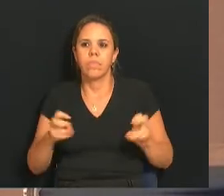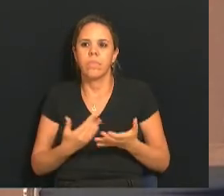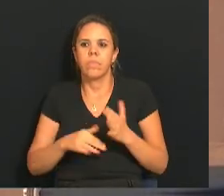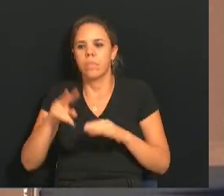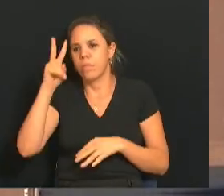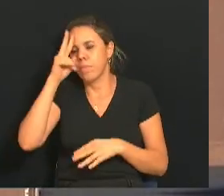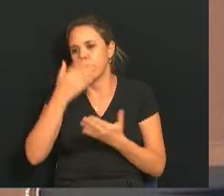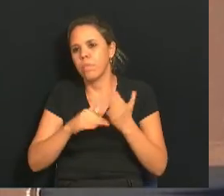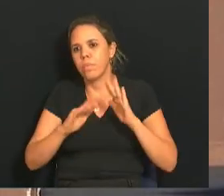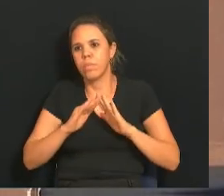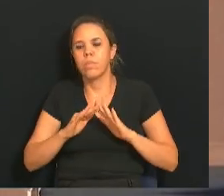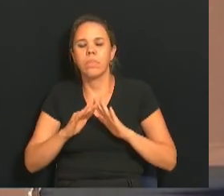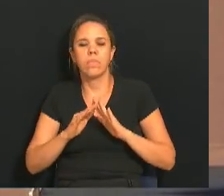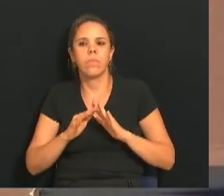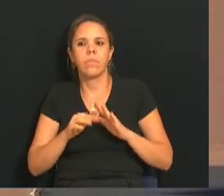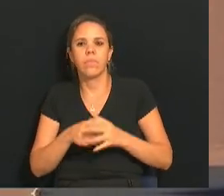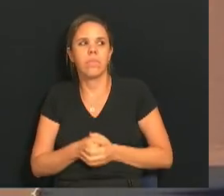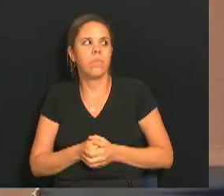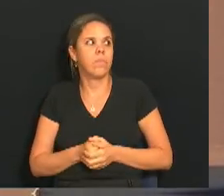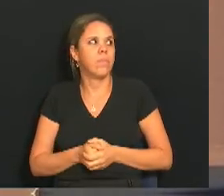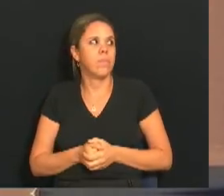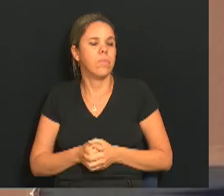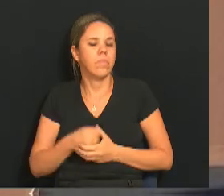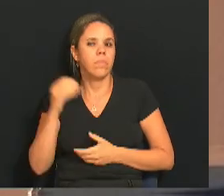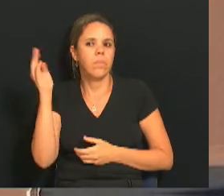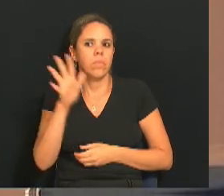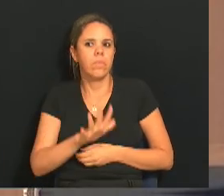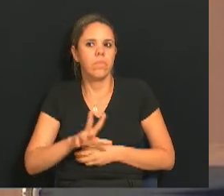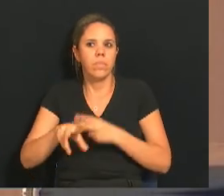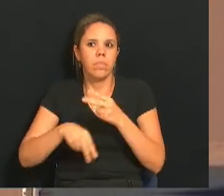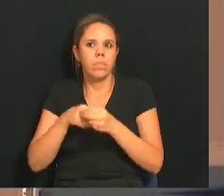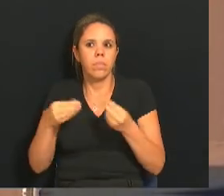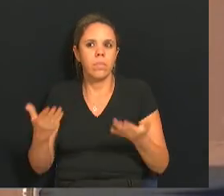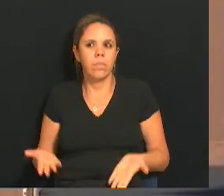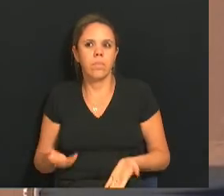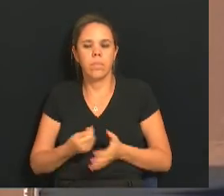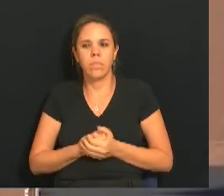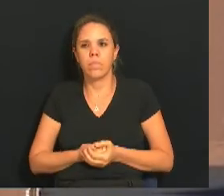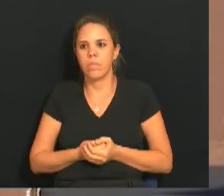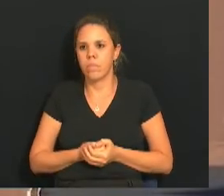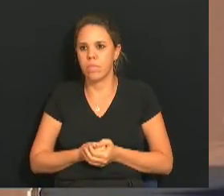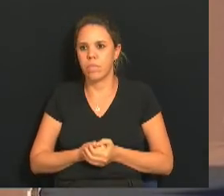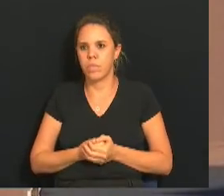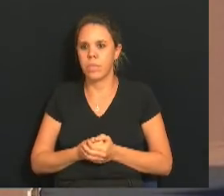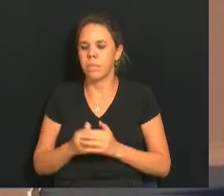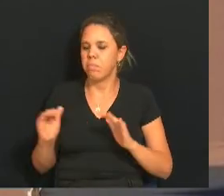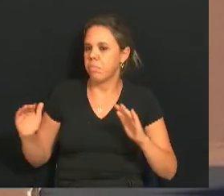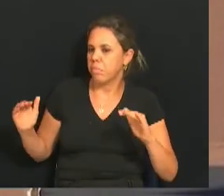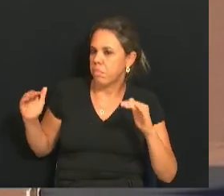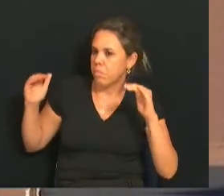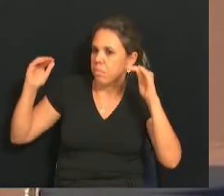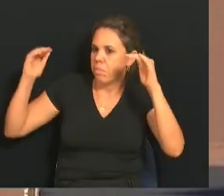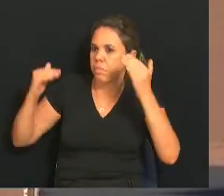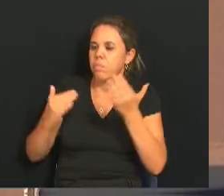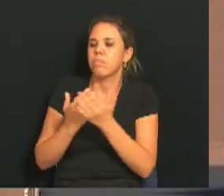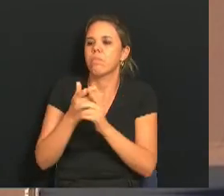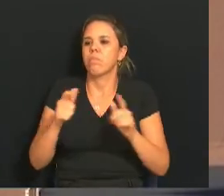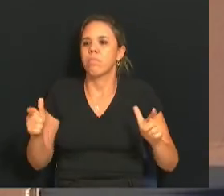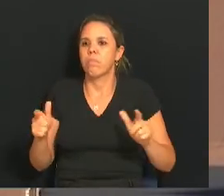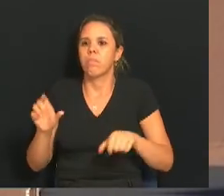escola, muito premiada nacionalmente, um grau elevado de aprovação